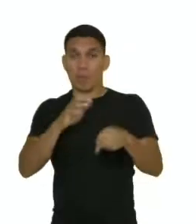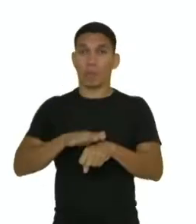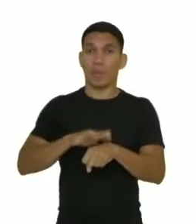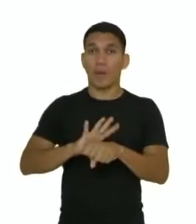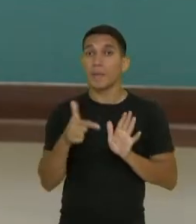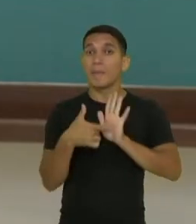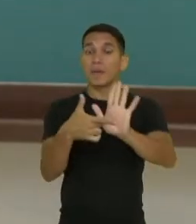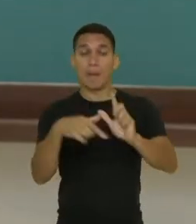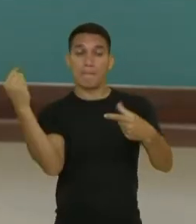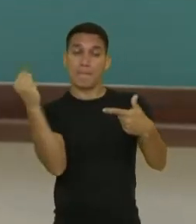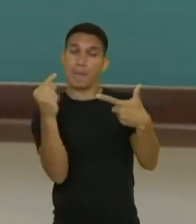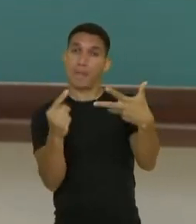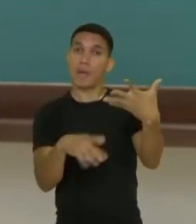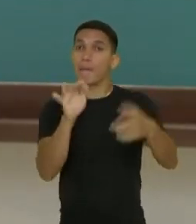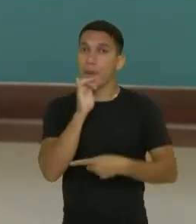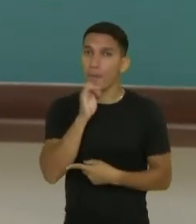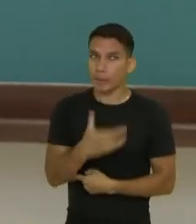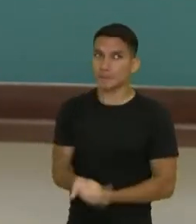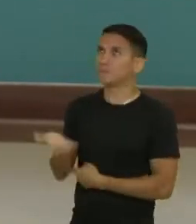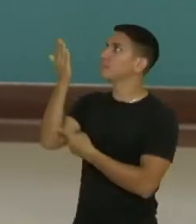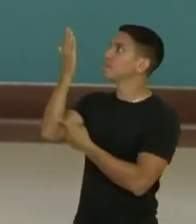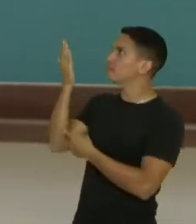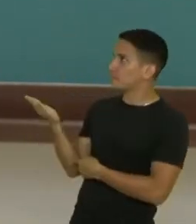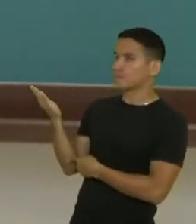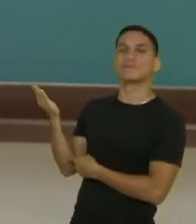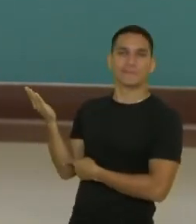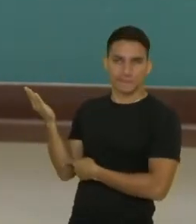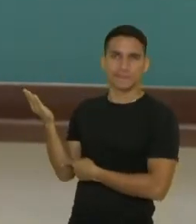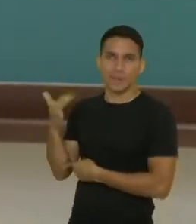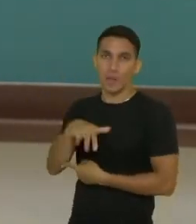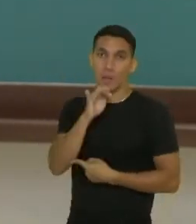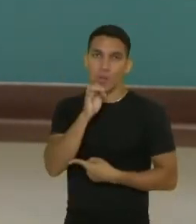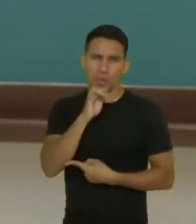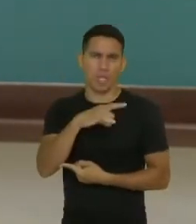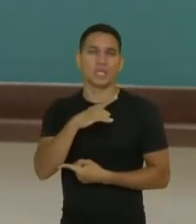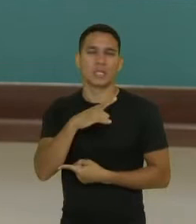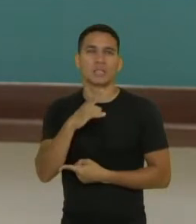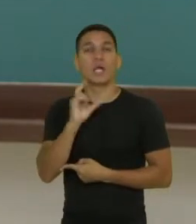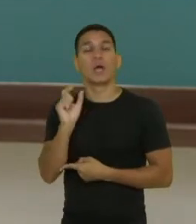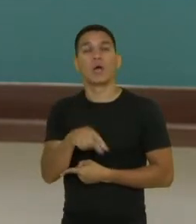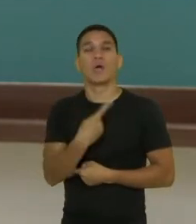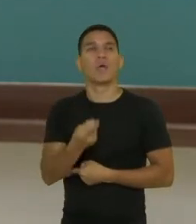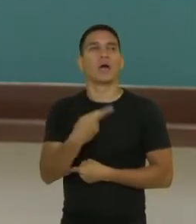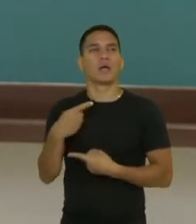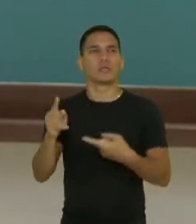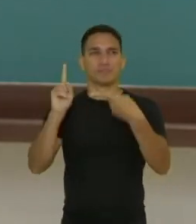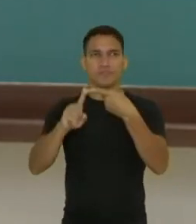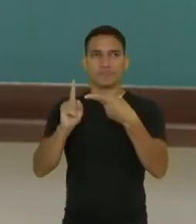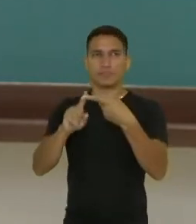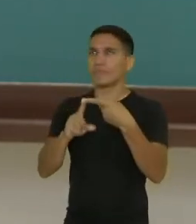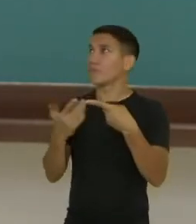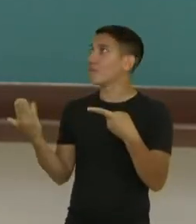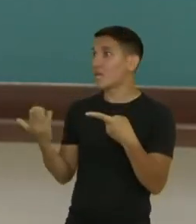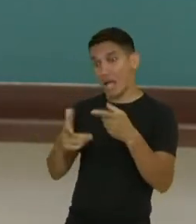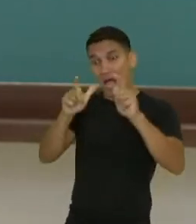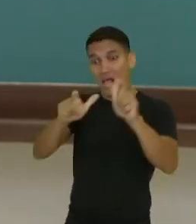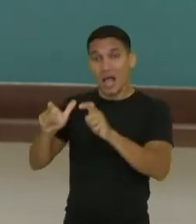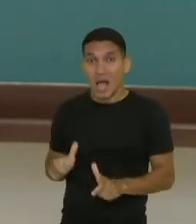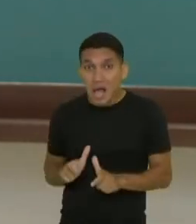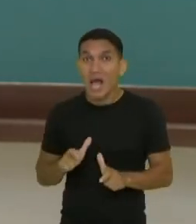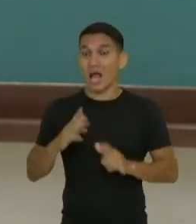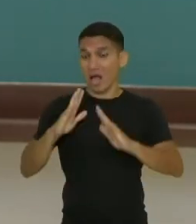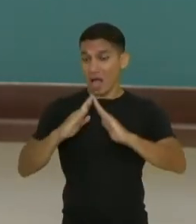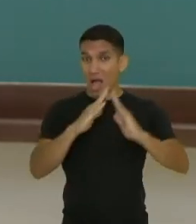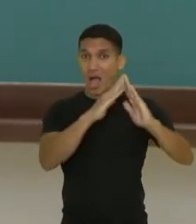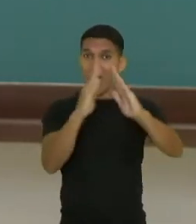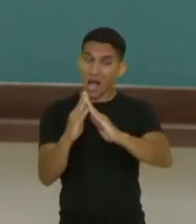alguns problemas, como aqui visto, como o déficit habitacional, em que você tem pessoas morando em lugares não